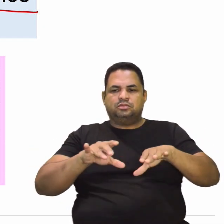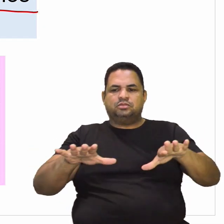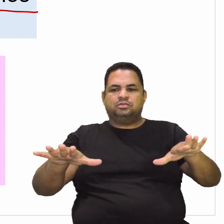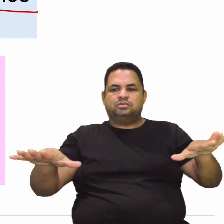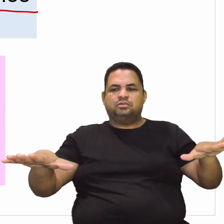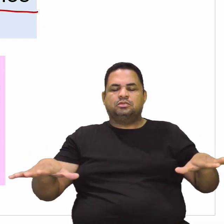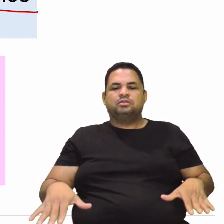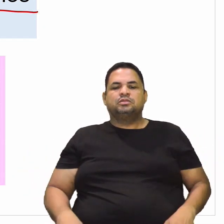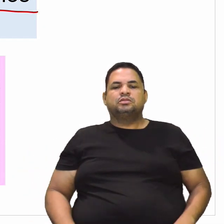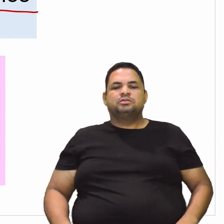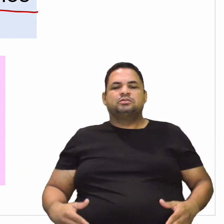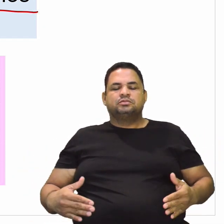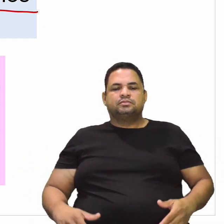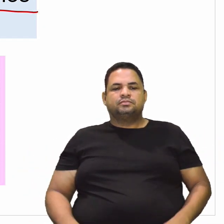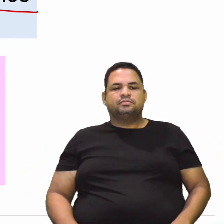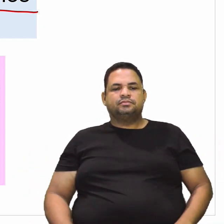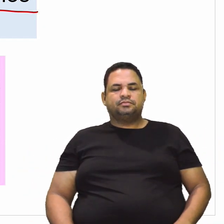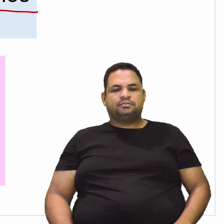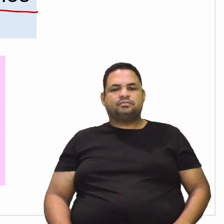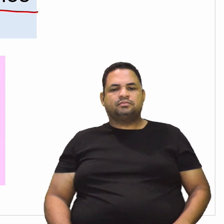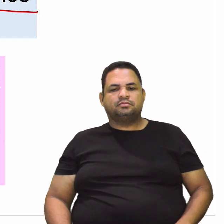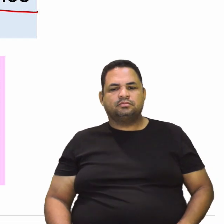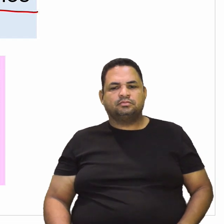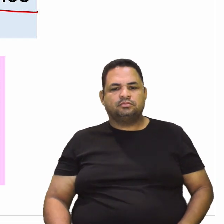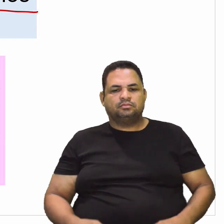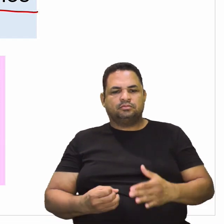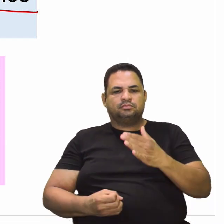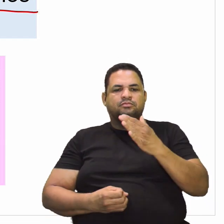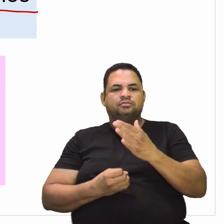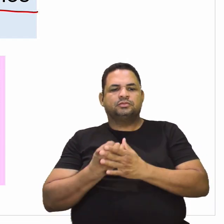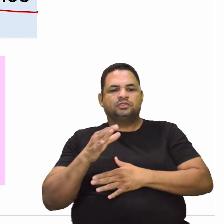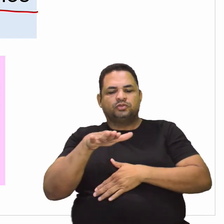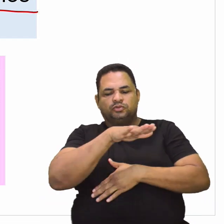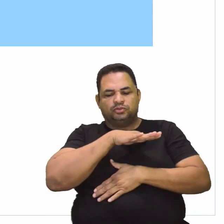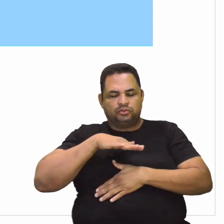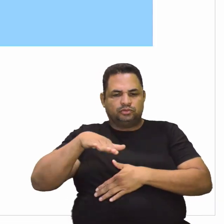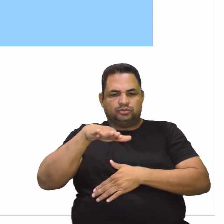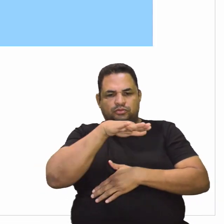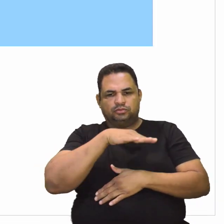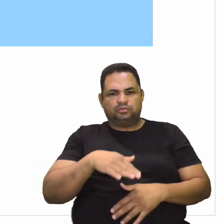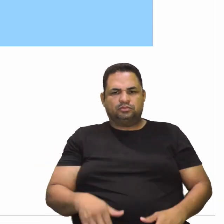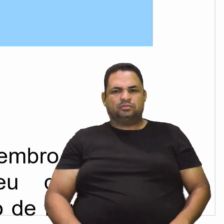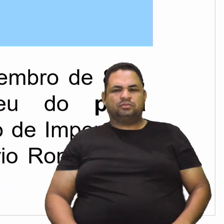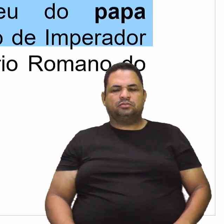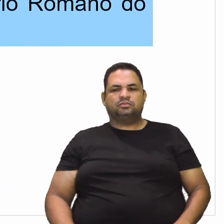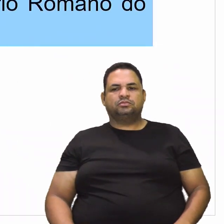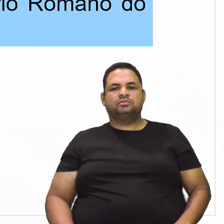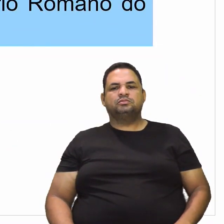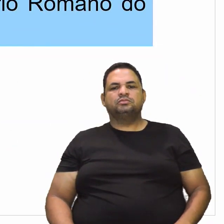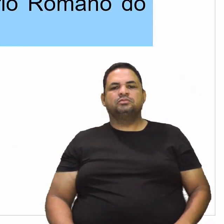vai se delimitar, vai ser criado uma área. Tá? Ó,